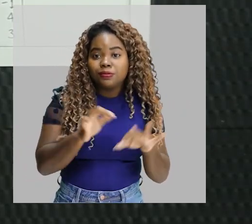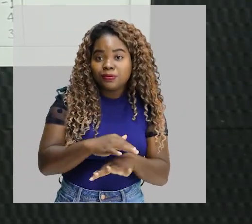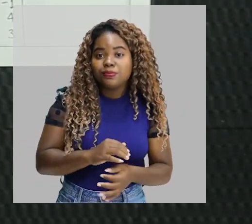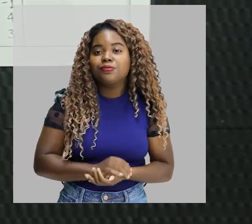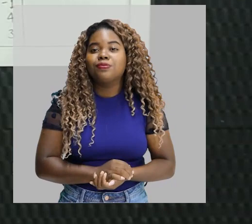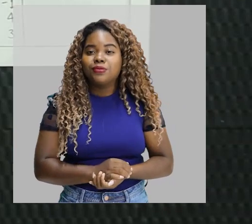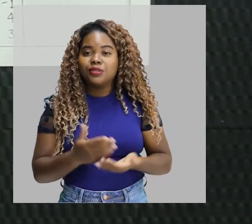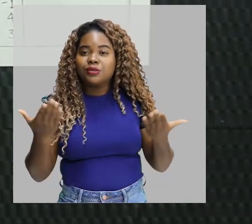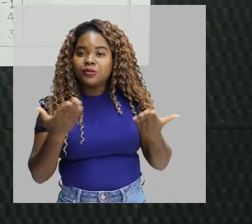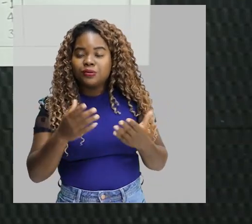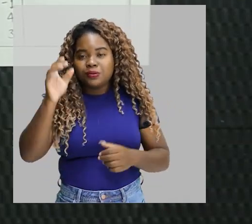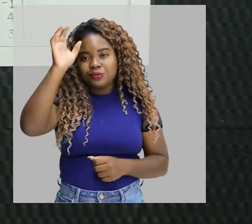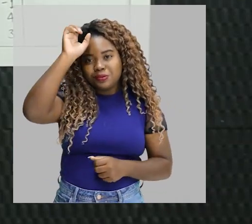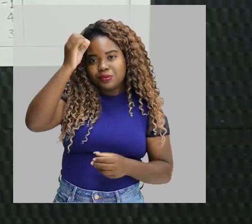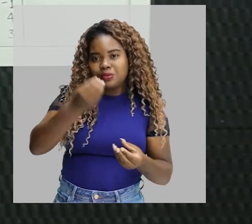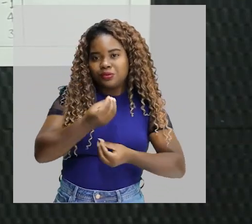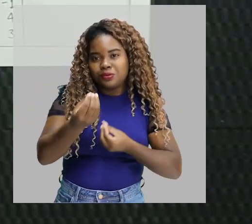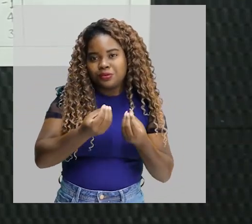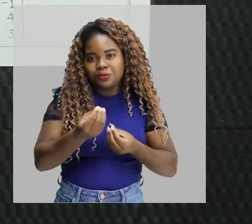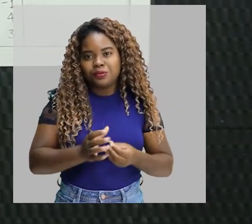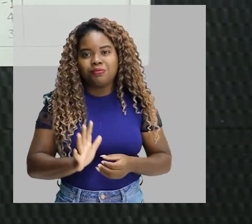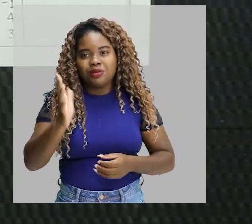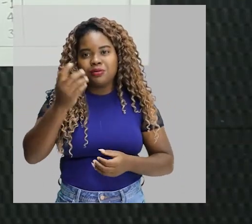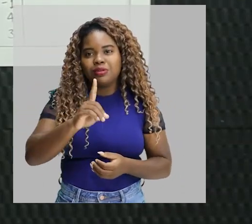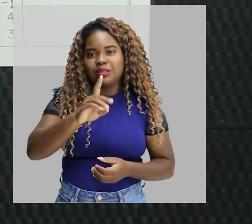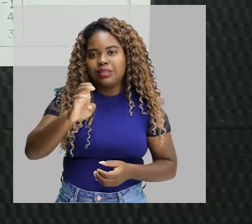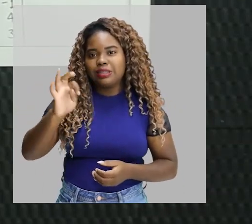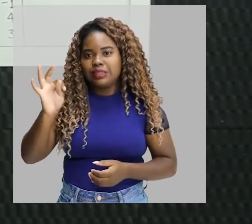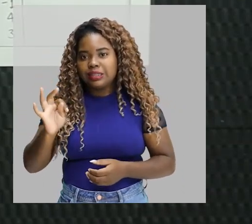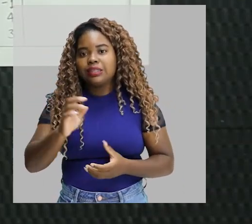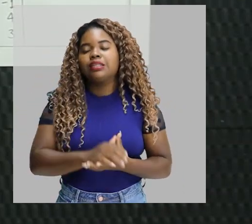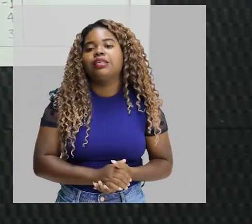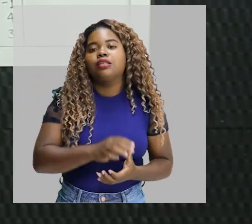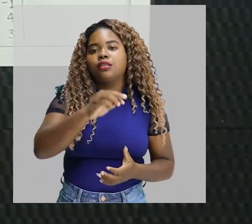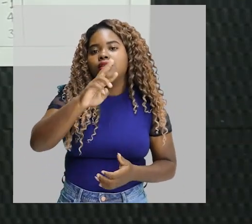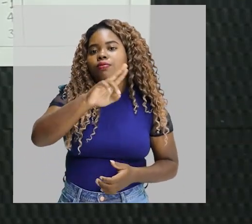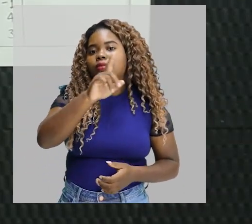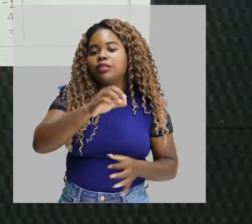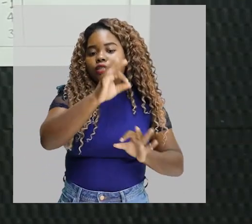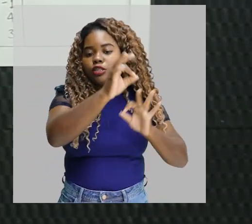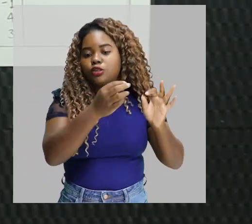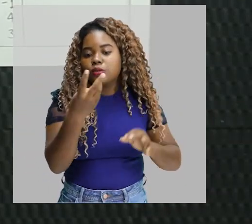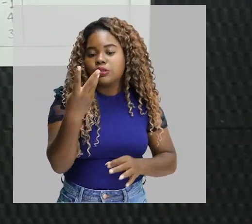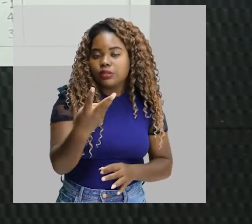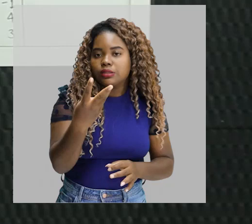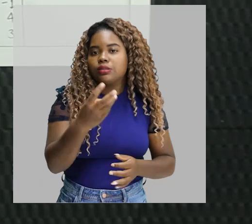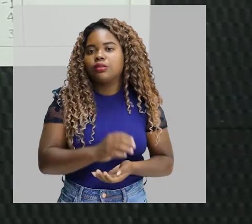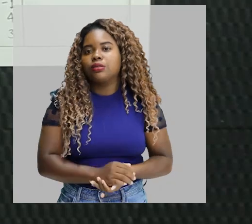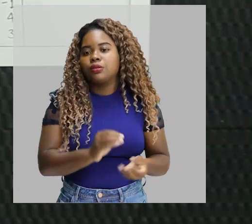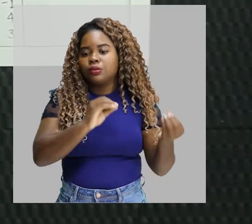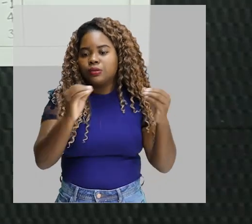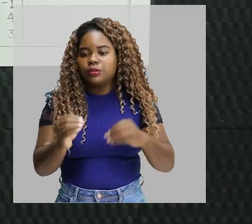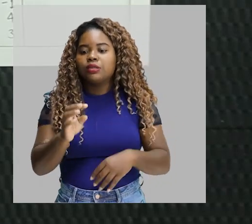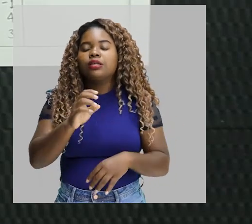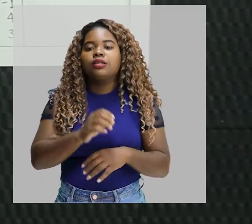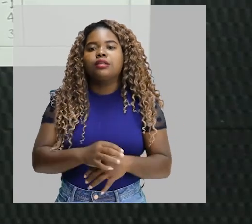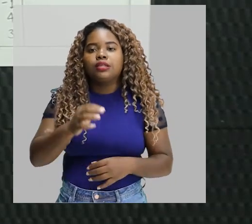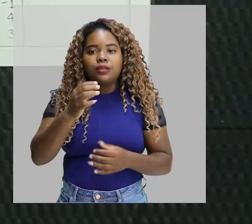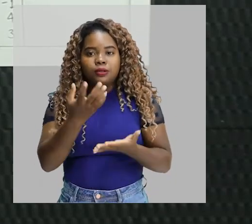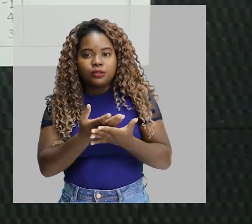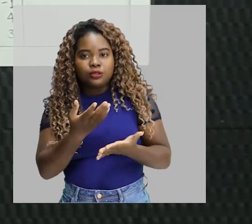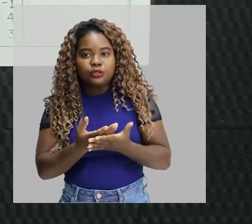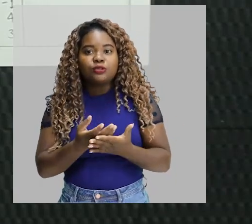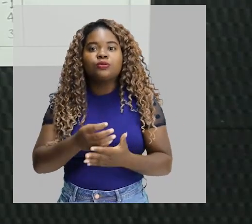turminha Então hoje a gente aprendeu como é que a gente resolve o determinante de uma matriz de ordem três aplicando teorema de sair